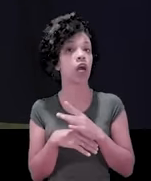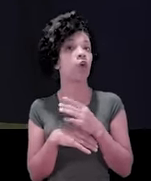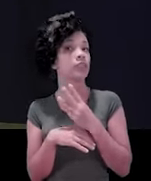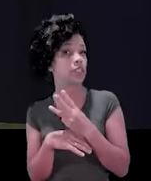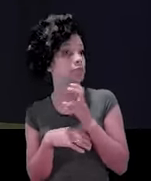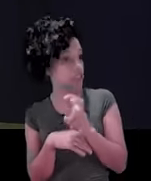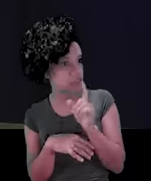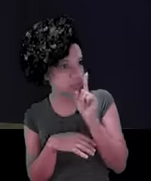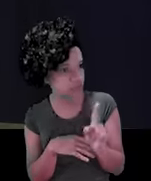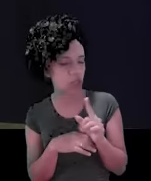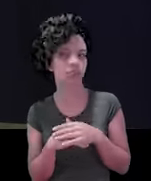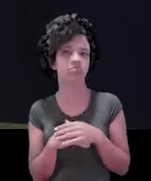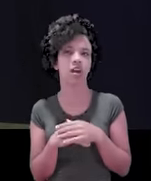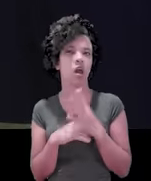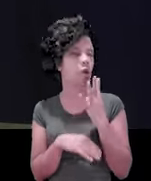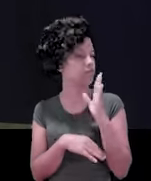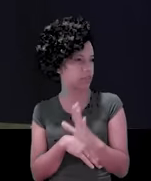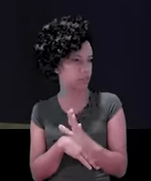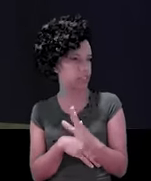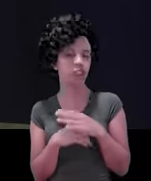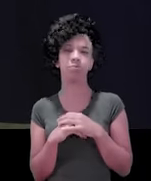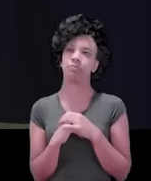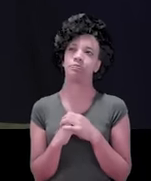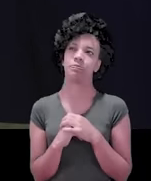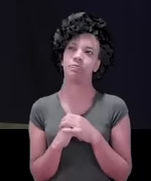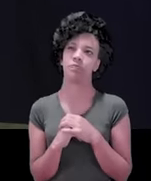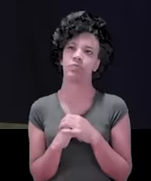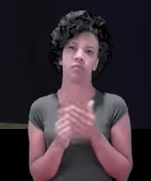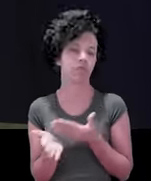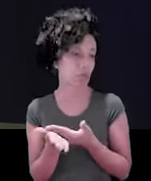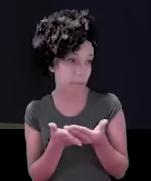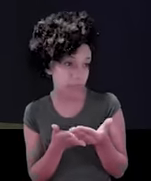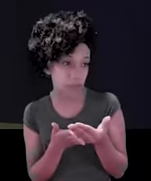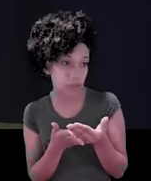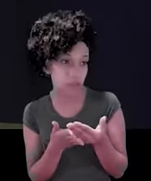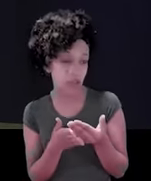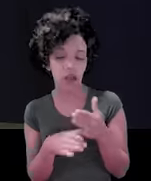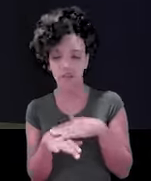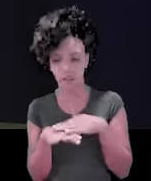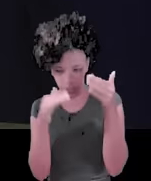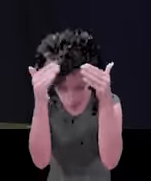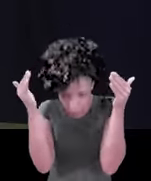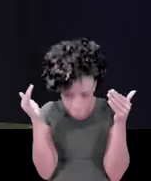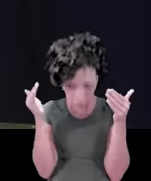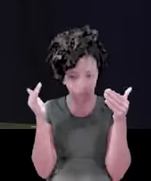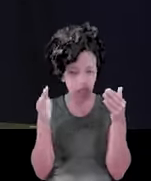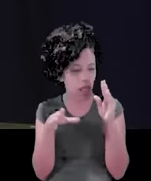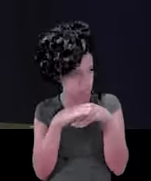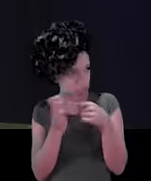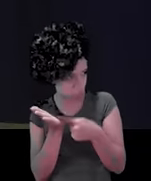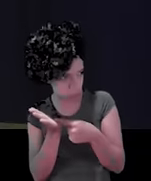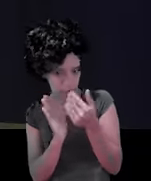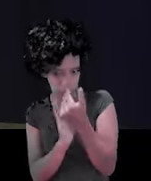Já Era o 35º dia umas quatro horas da tarde eu comecei a tava fazendo meu abrigo dentro da